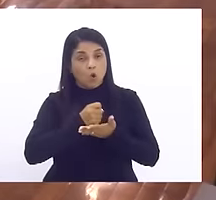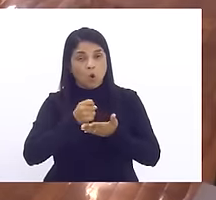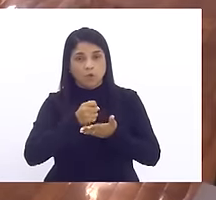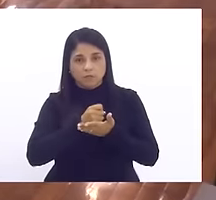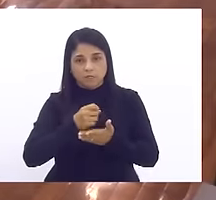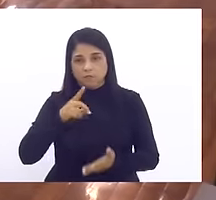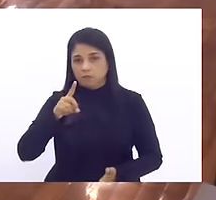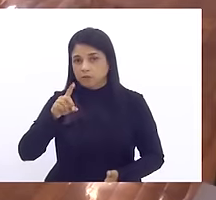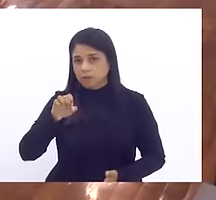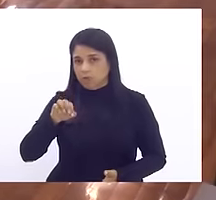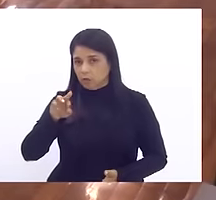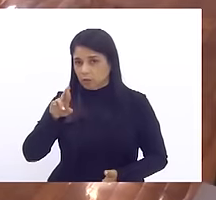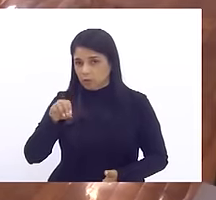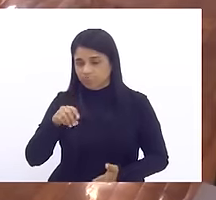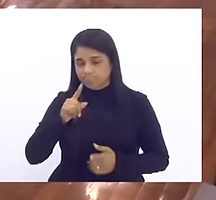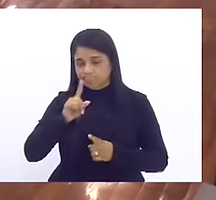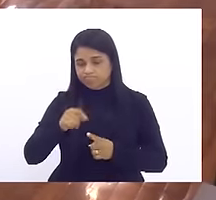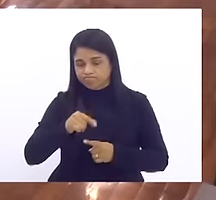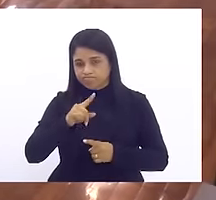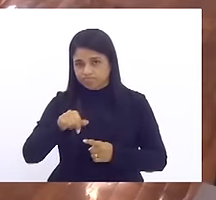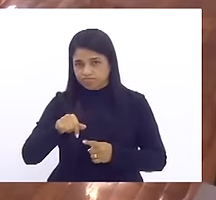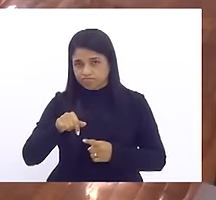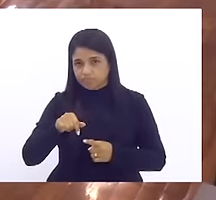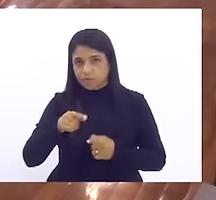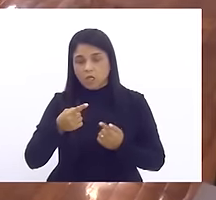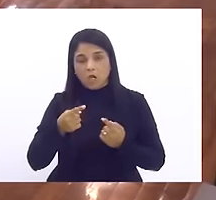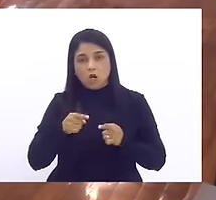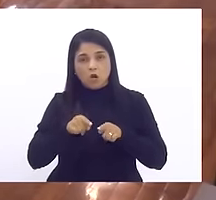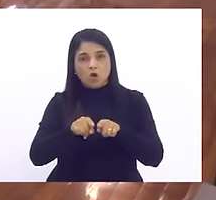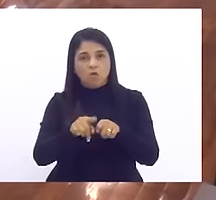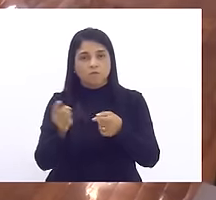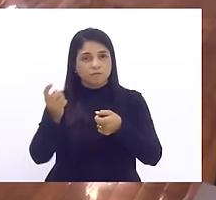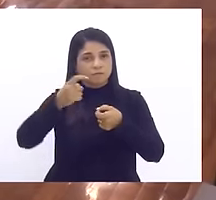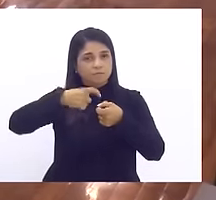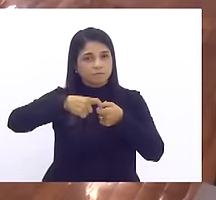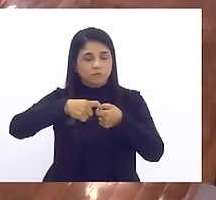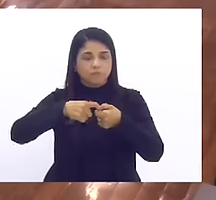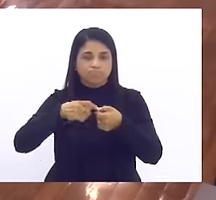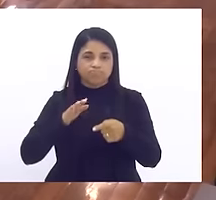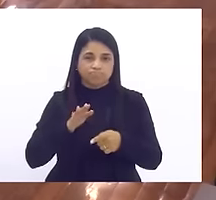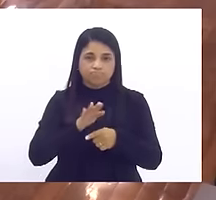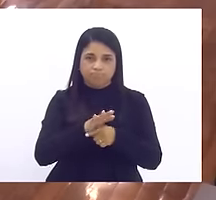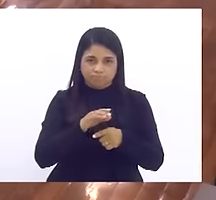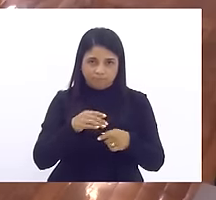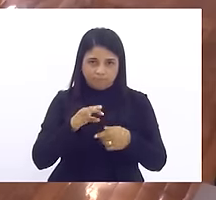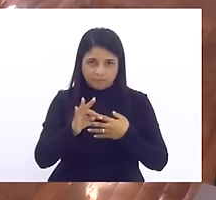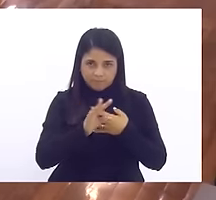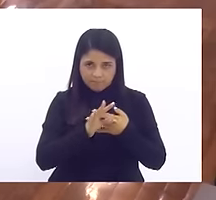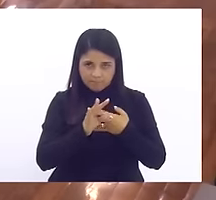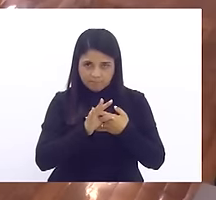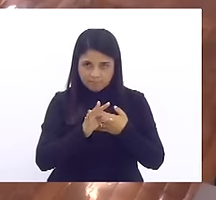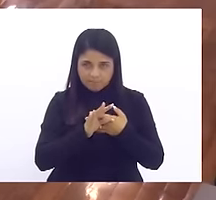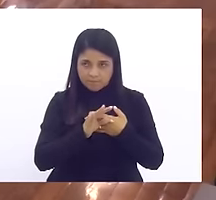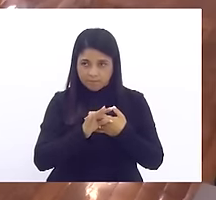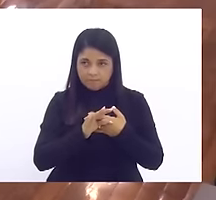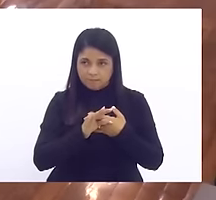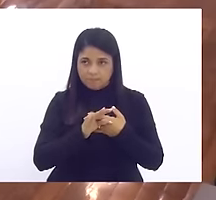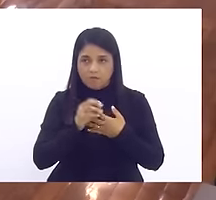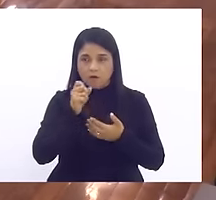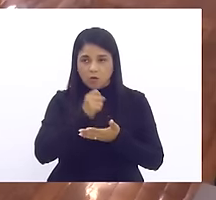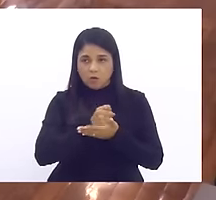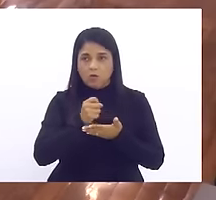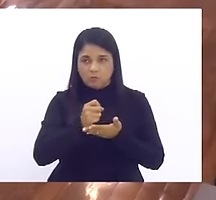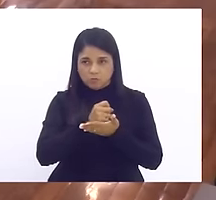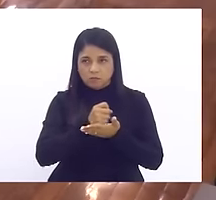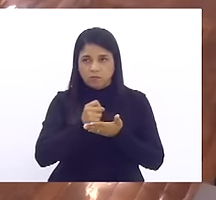dentro em nenhum convênio ou acordo de cooperação técnica existente apenas porque aí a questão contratual